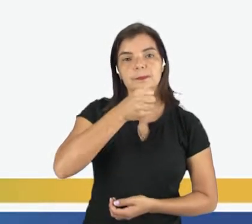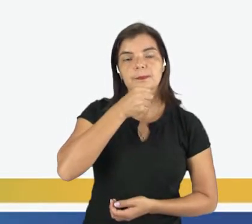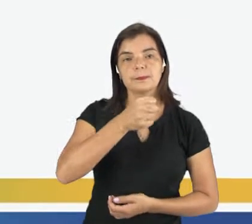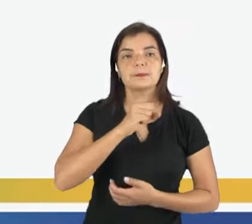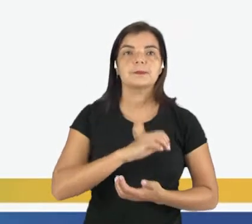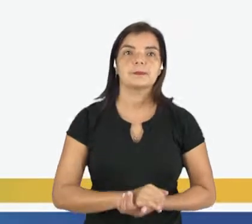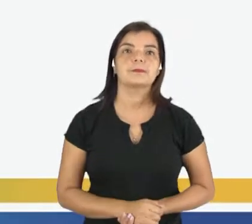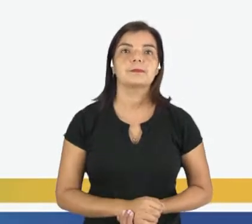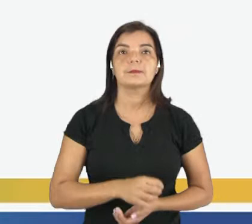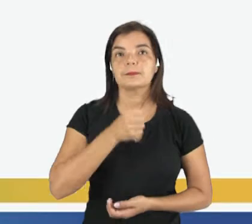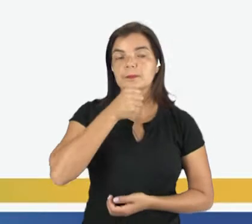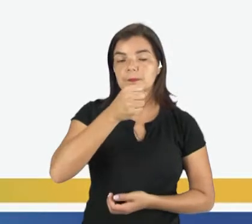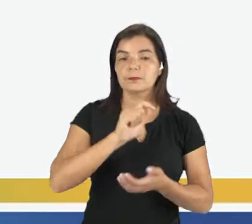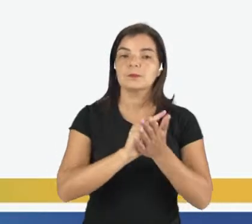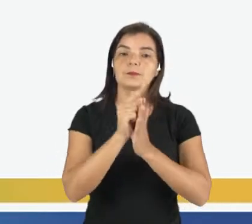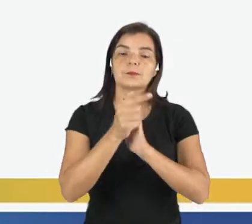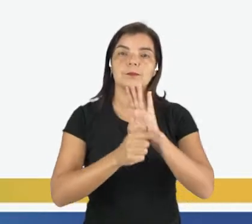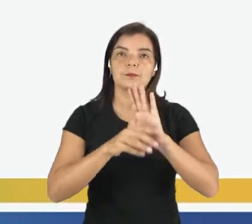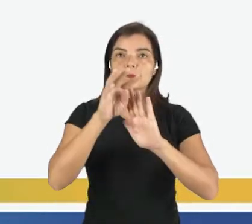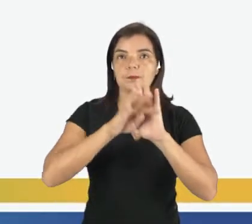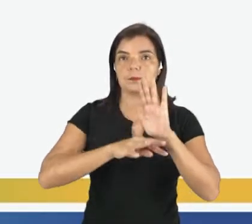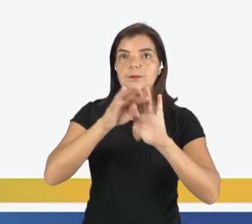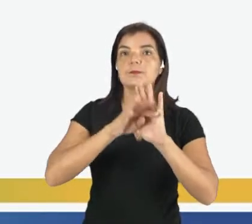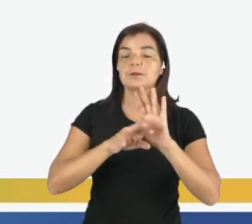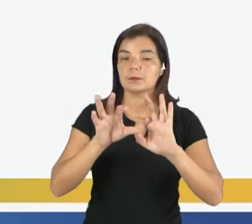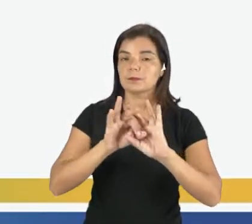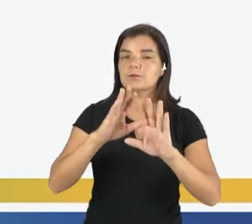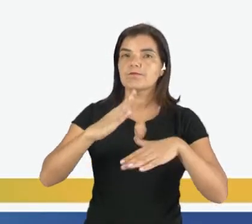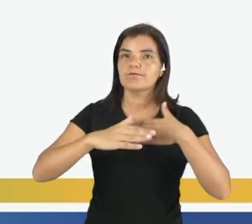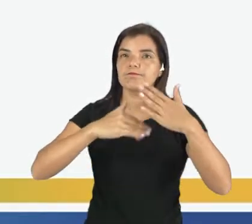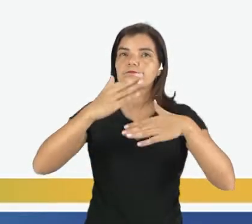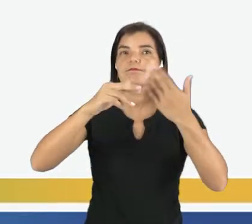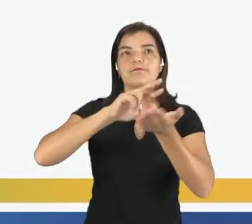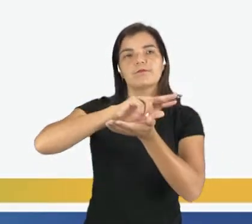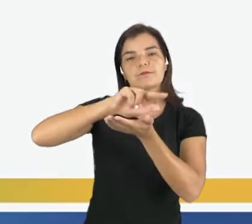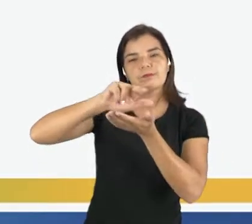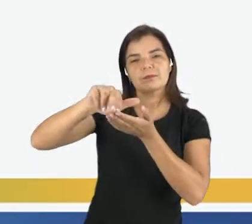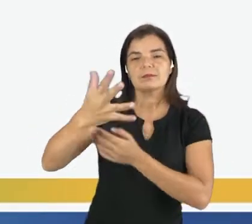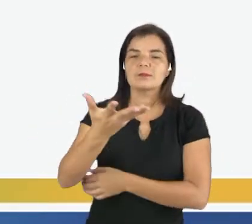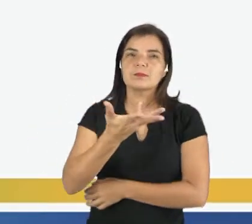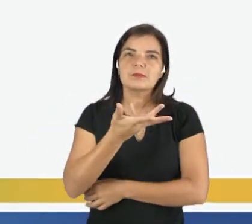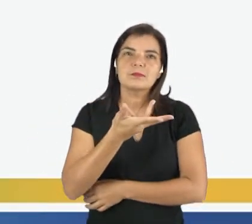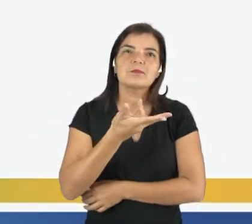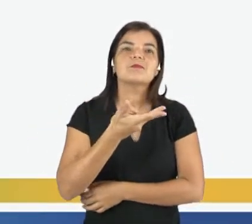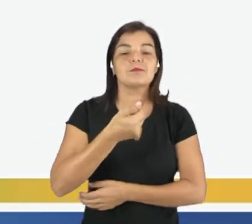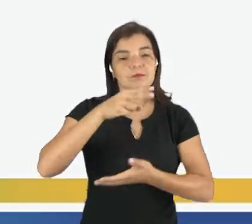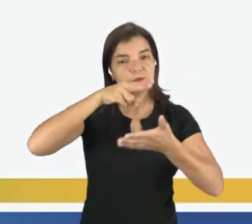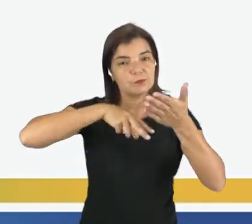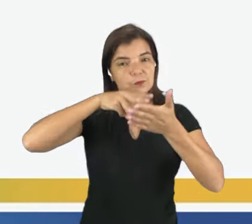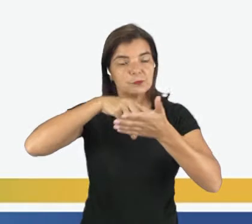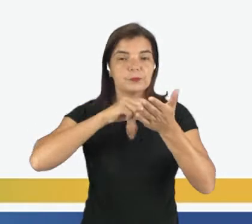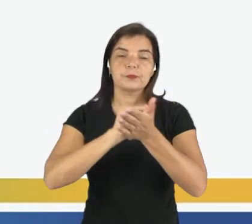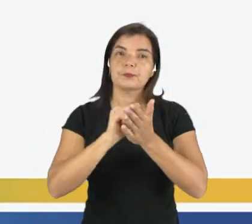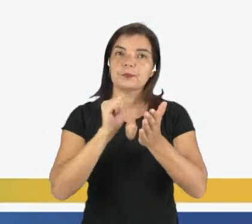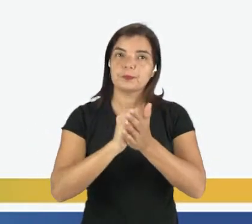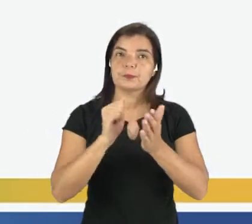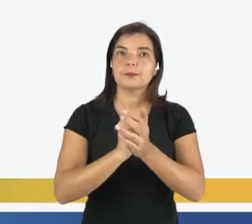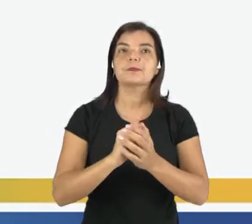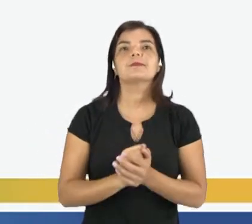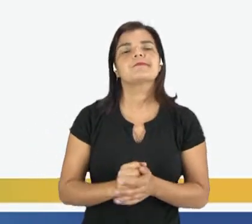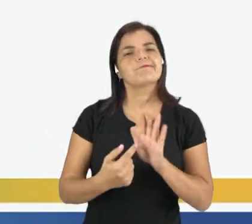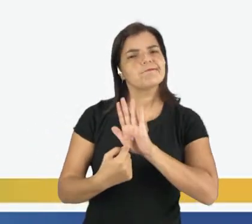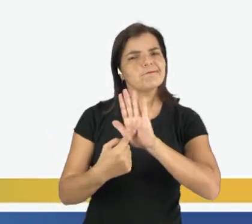Reportagem. A reportagem é um gênero textual que permite desenvolver diversas habilidades de leitura e escrita.